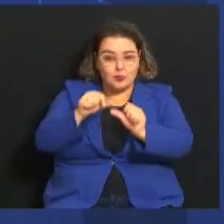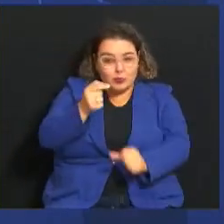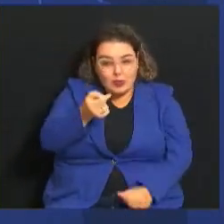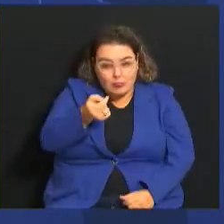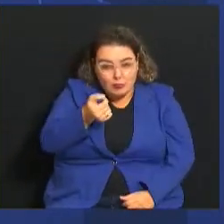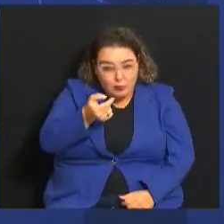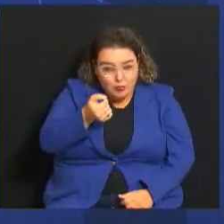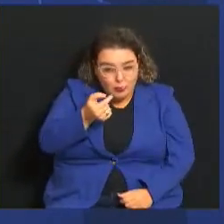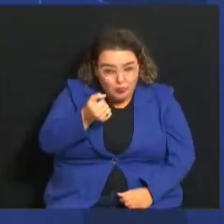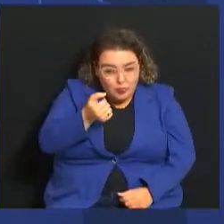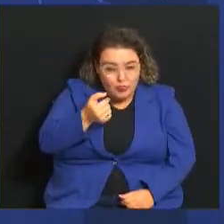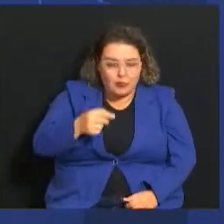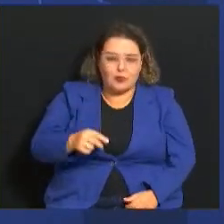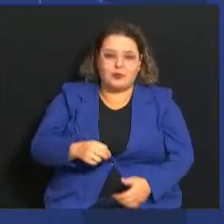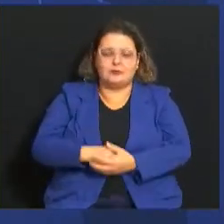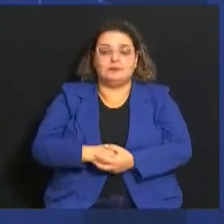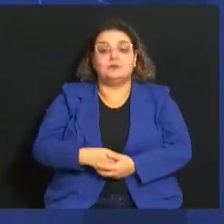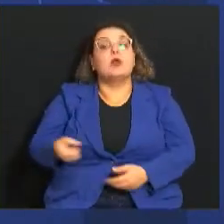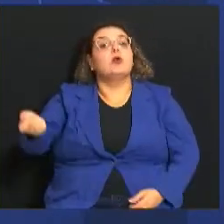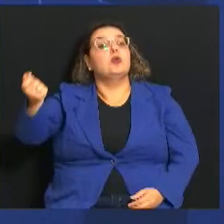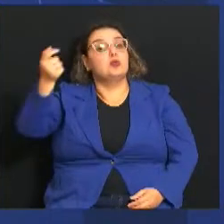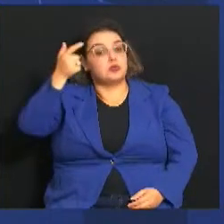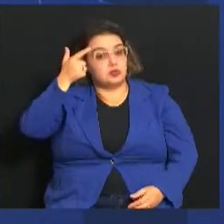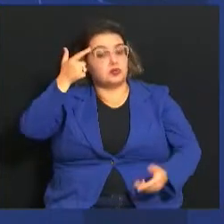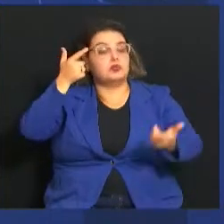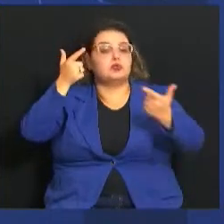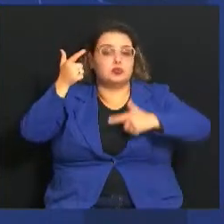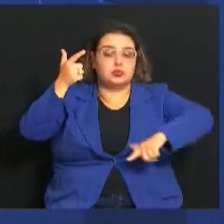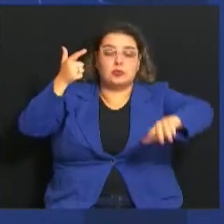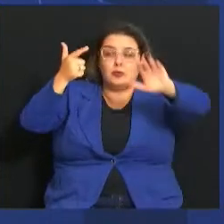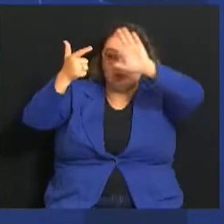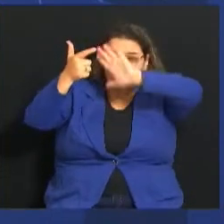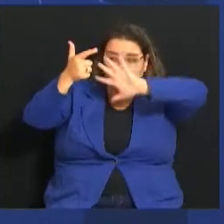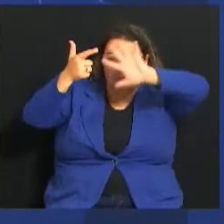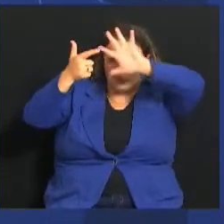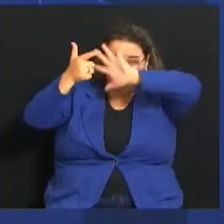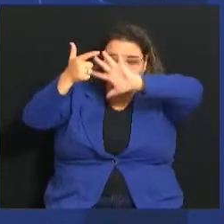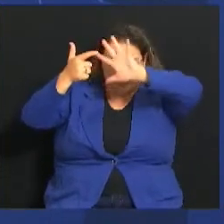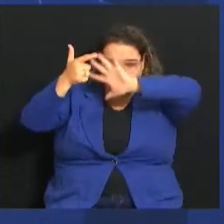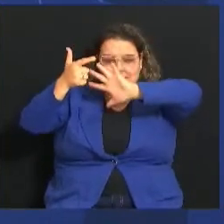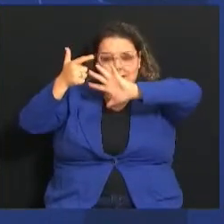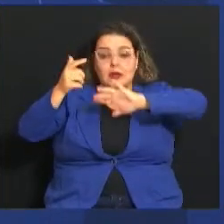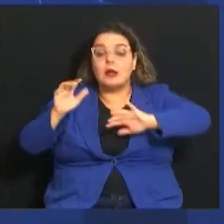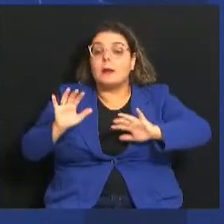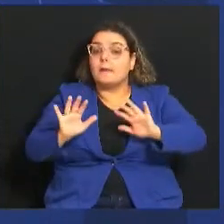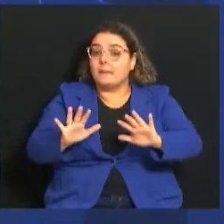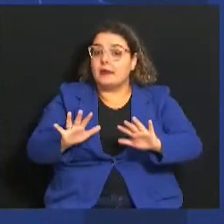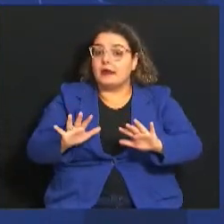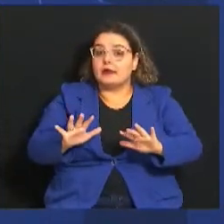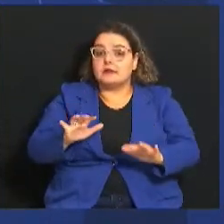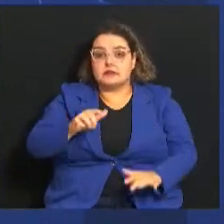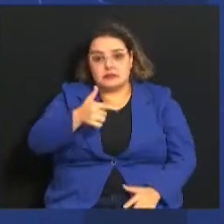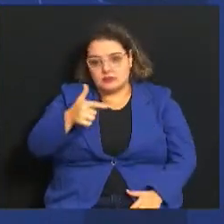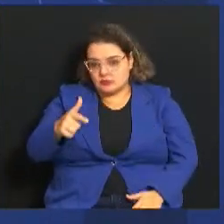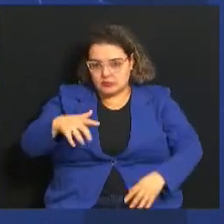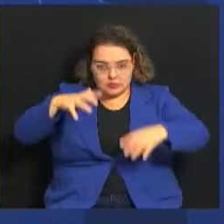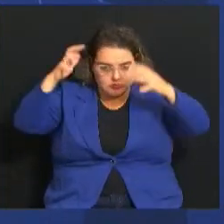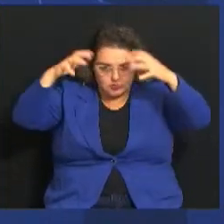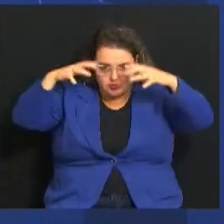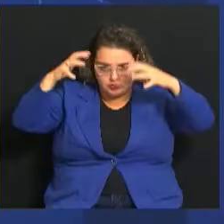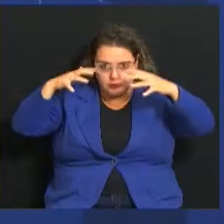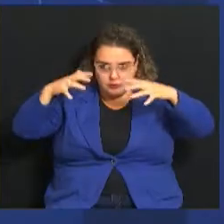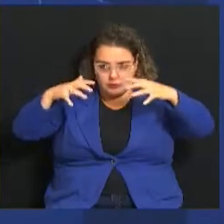este panorama. O sol, ele continua aparecendo entre nuvens, mas sem previsão de chuva. Sobre